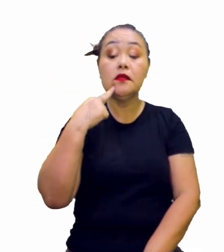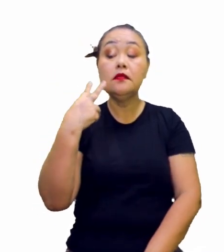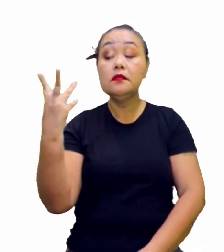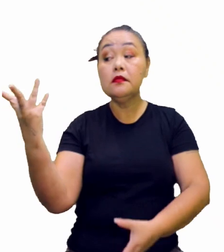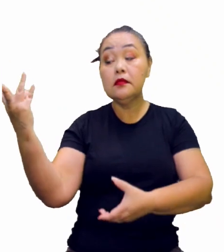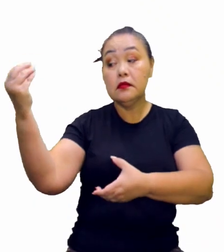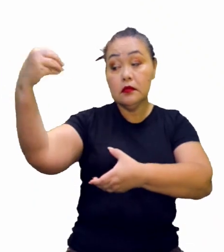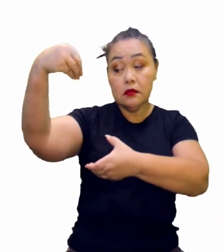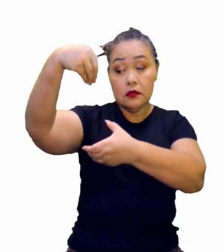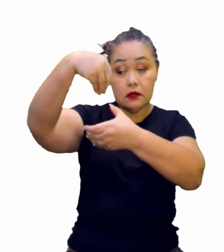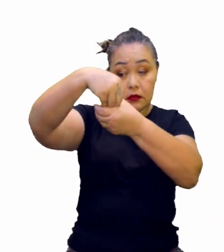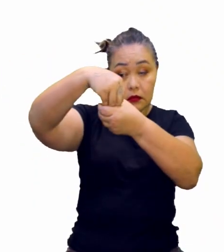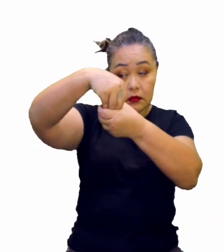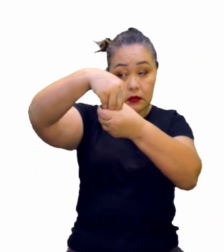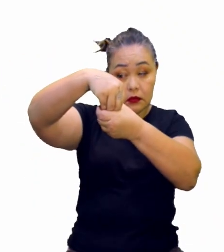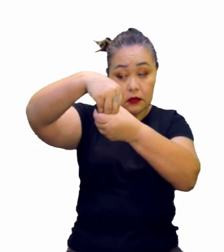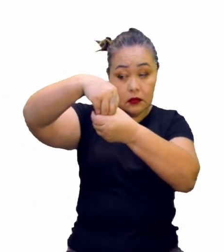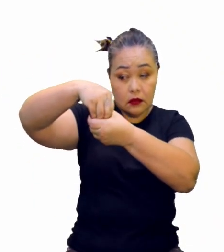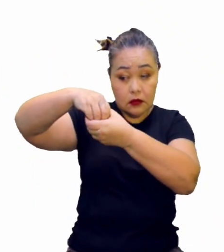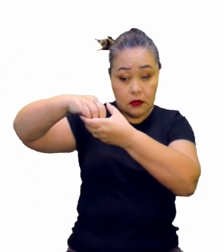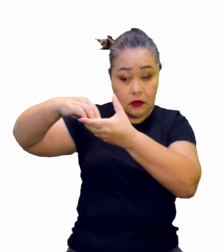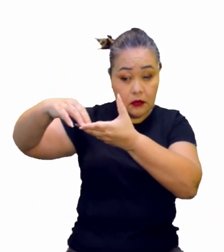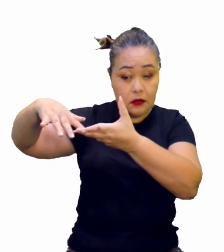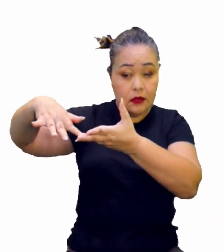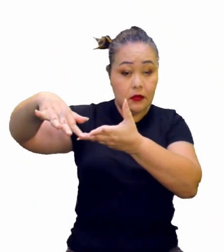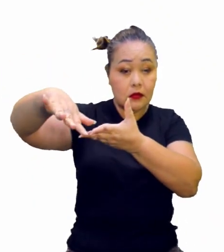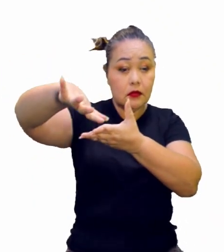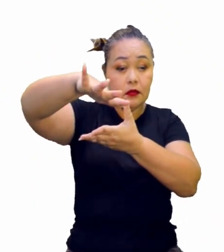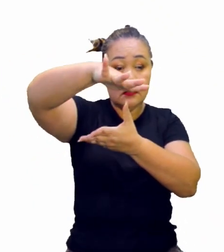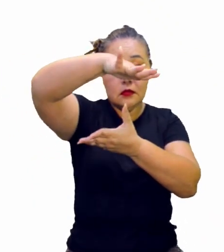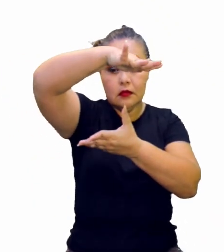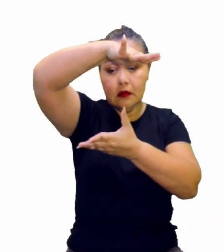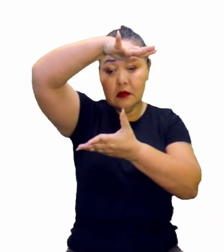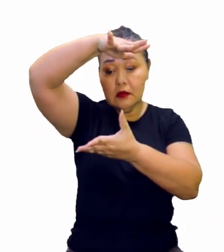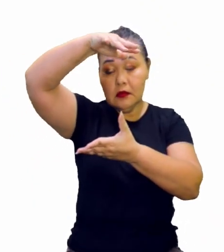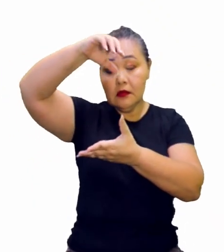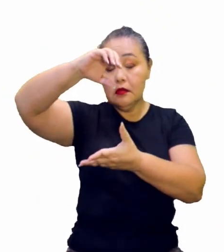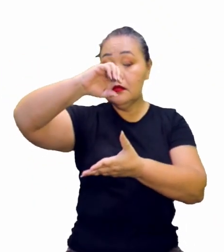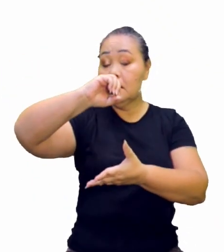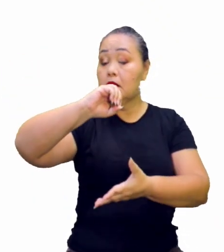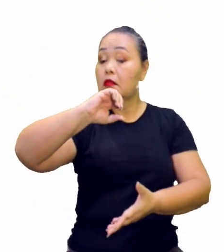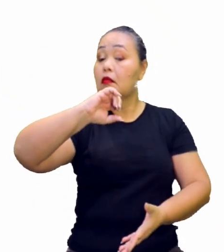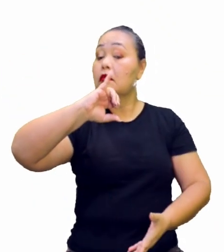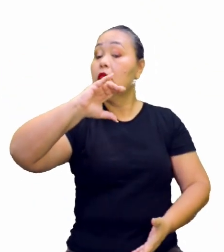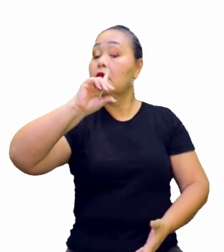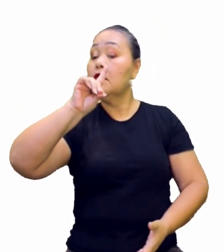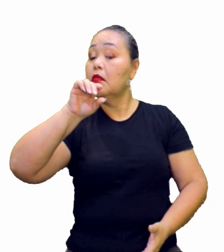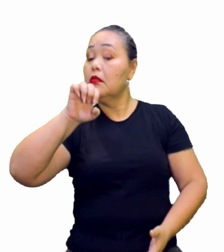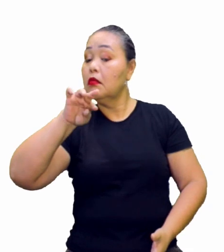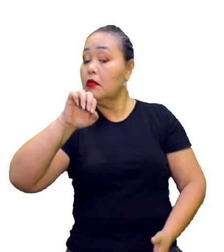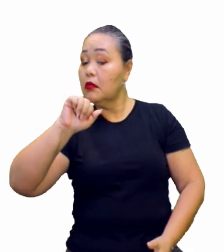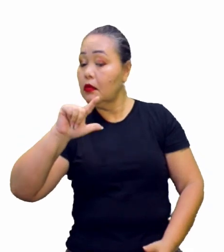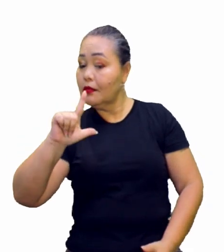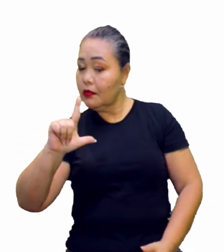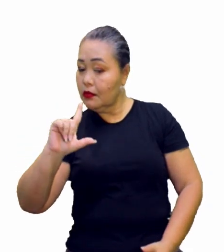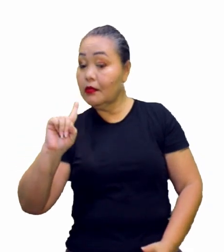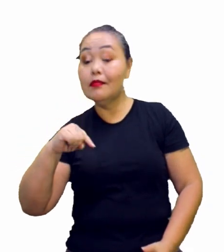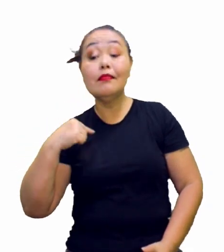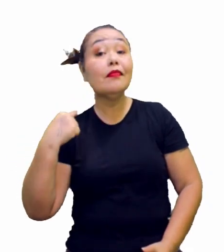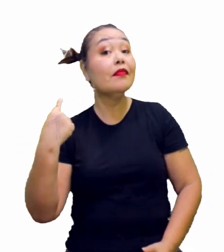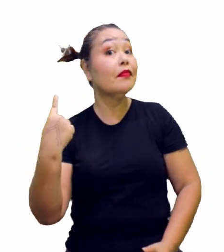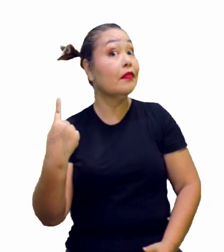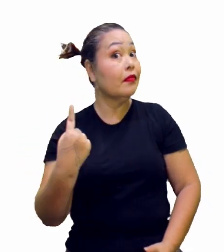inseridos na Amazônia Ocidental. Significa que nós temos